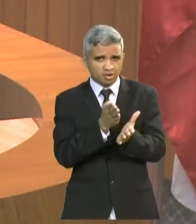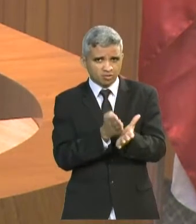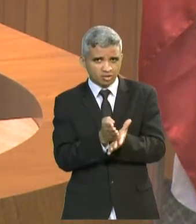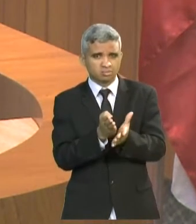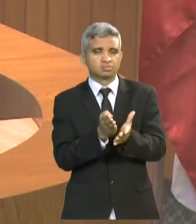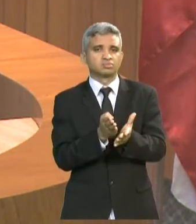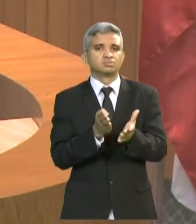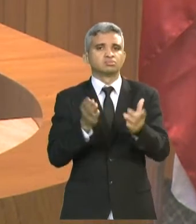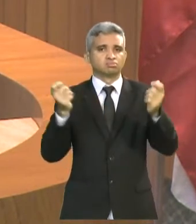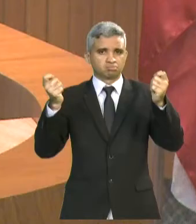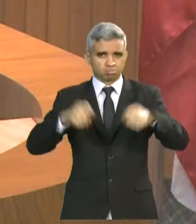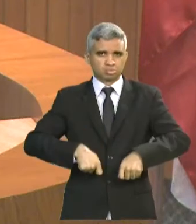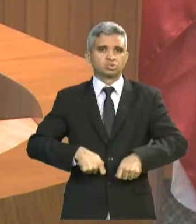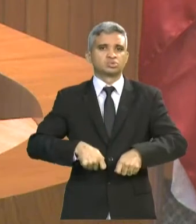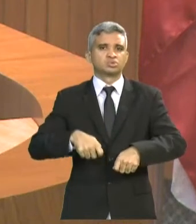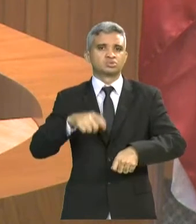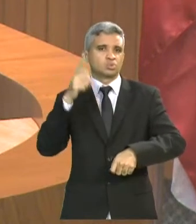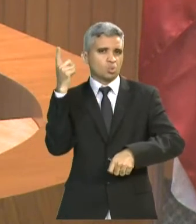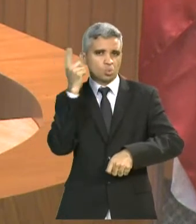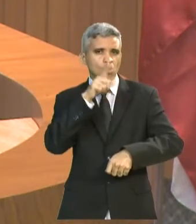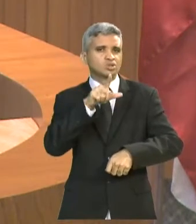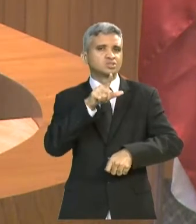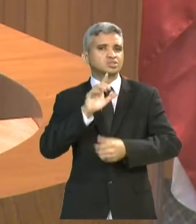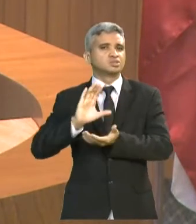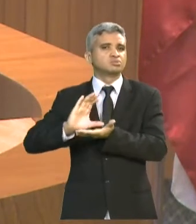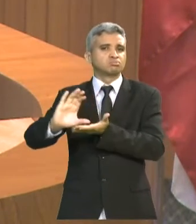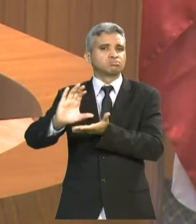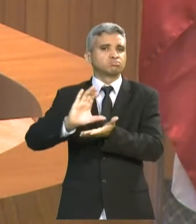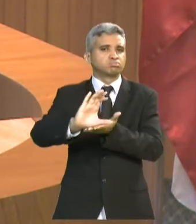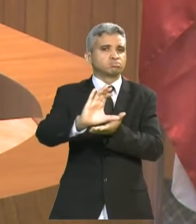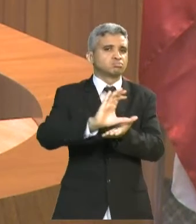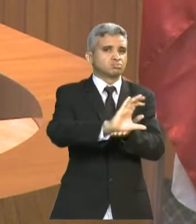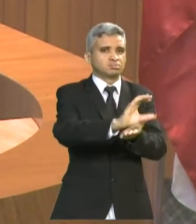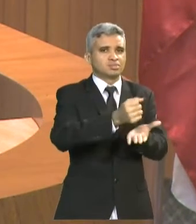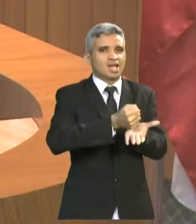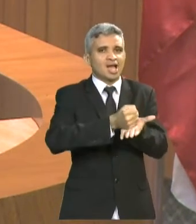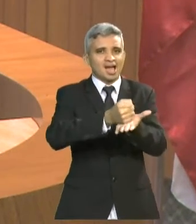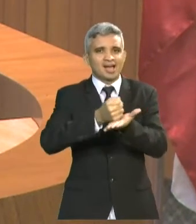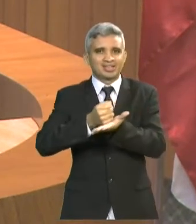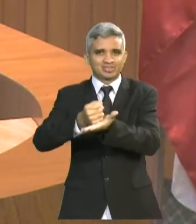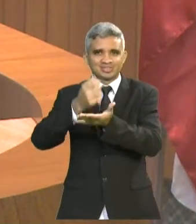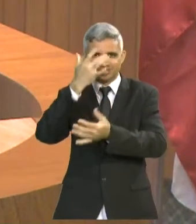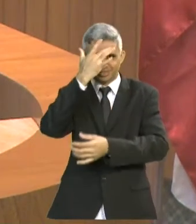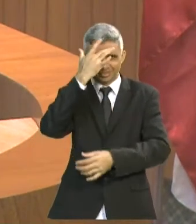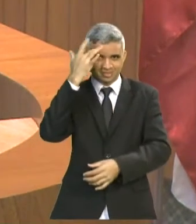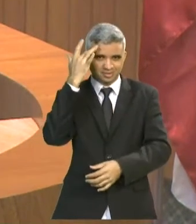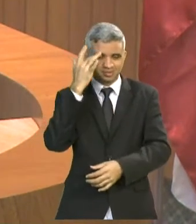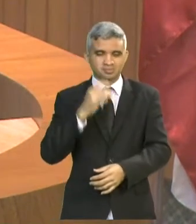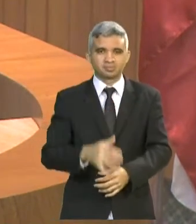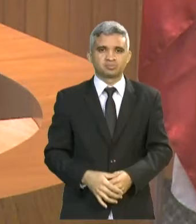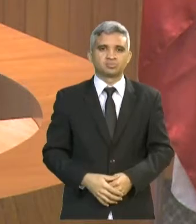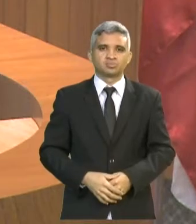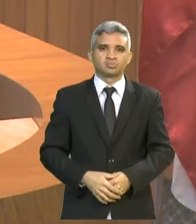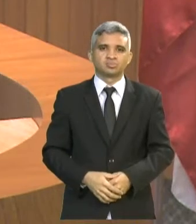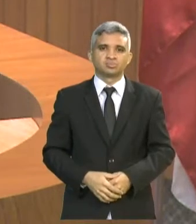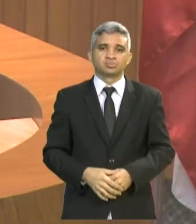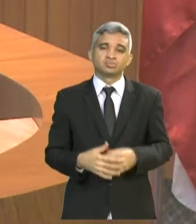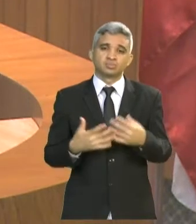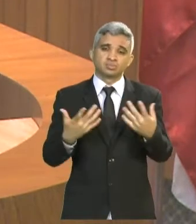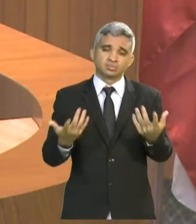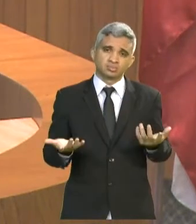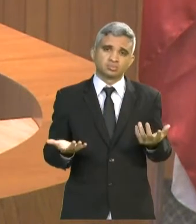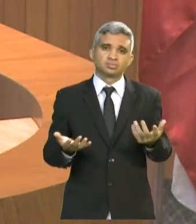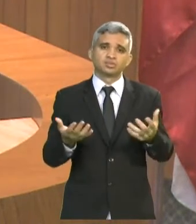possível agora chegar na casa do cidadão maranhense. Então, quero, neste pronunciamento, deputado Vinícius, destacar a